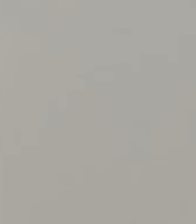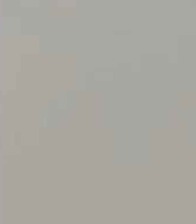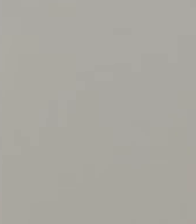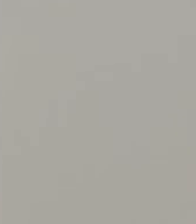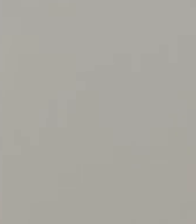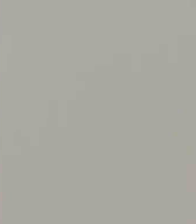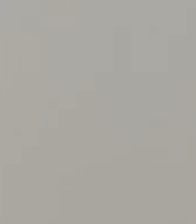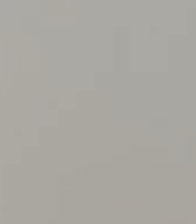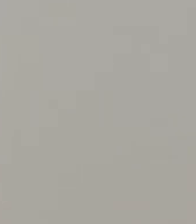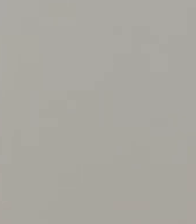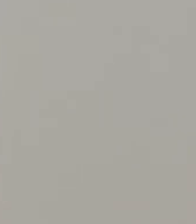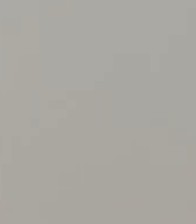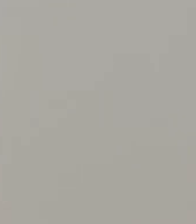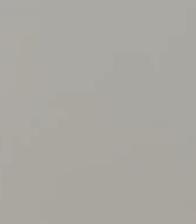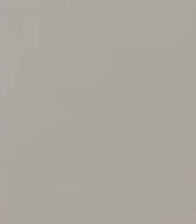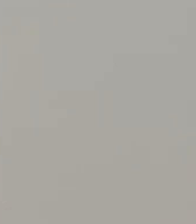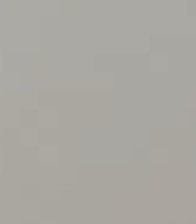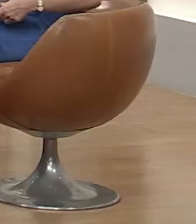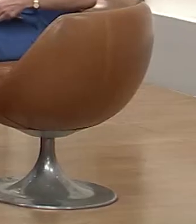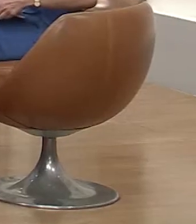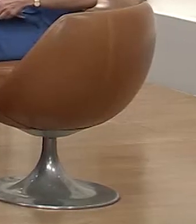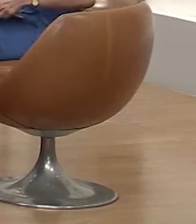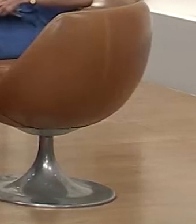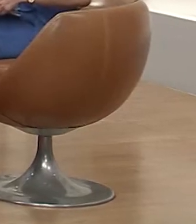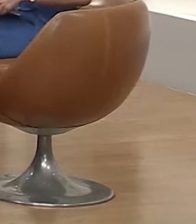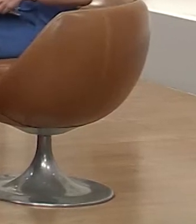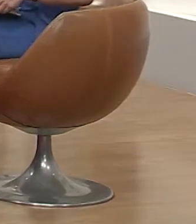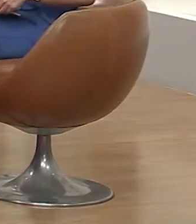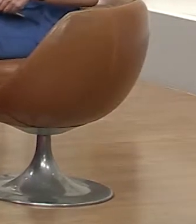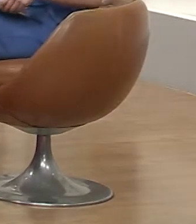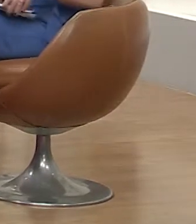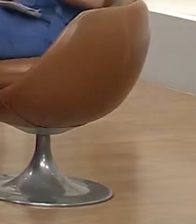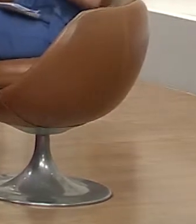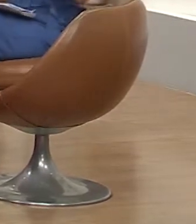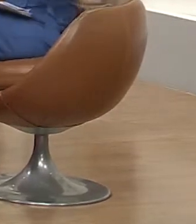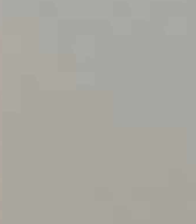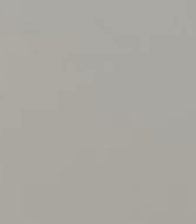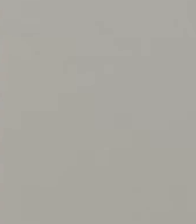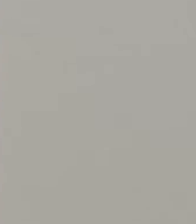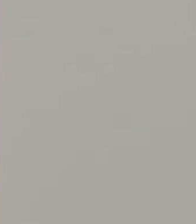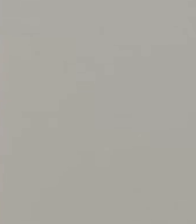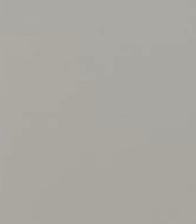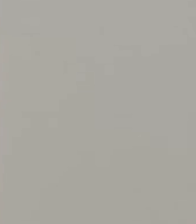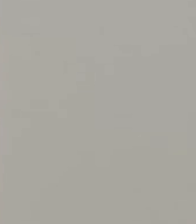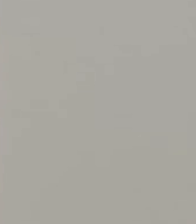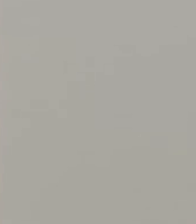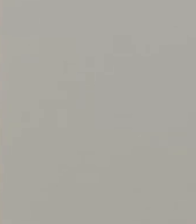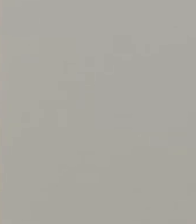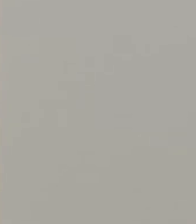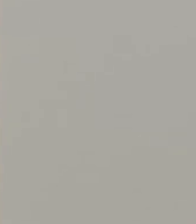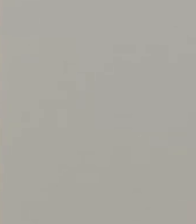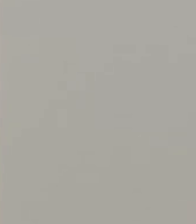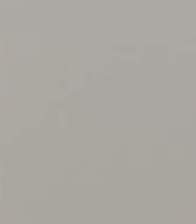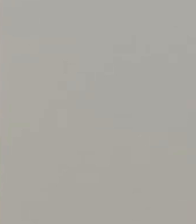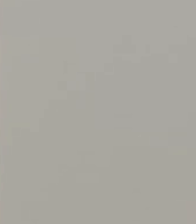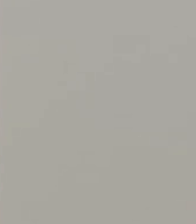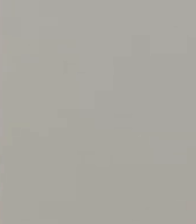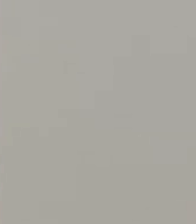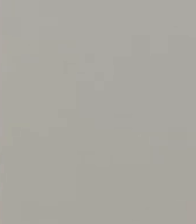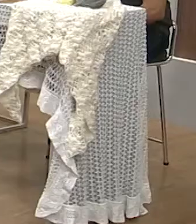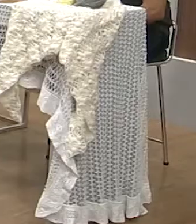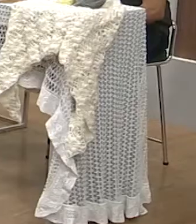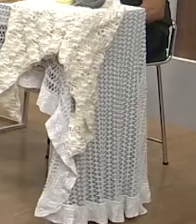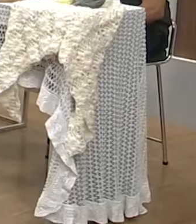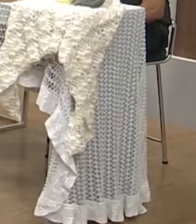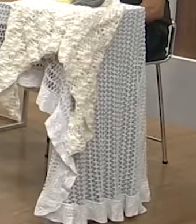nessa luta há muitos anos. Aqui com a gente também hoje, uma grande novidade, super bem-vinda, a